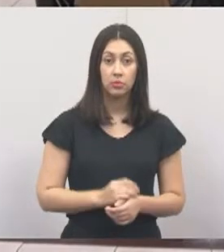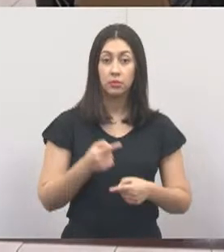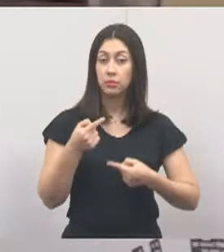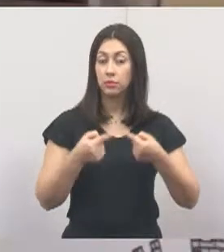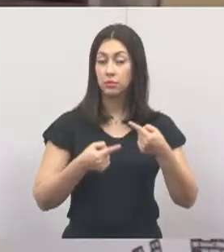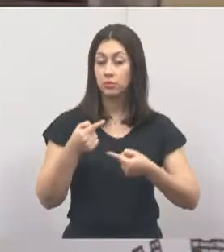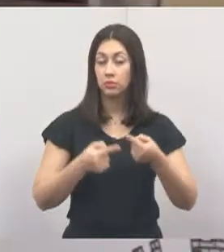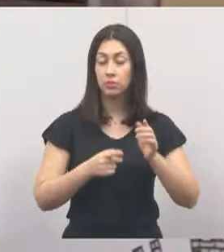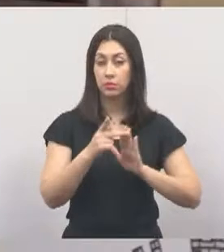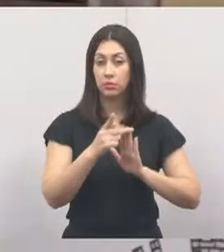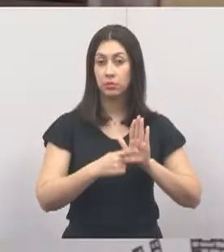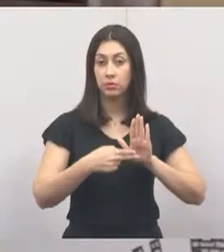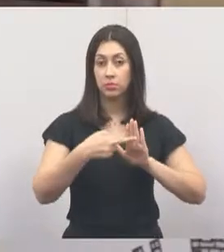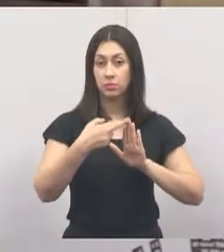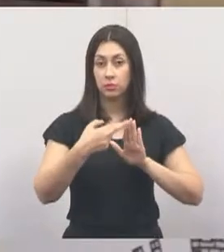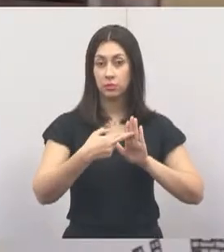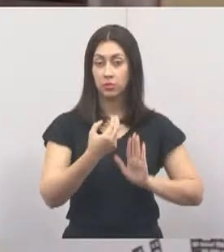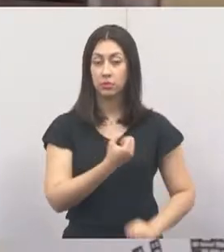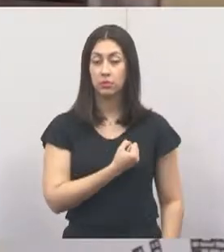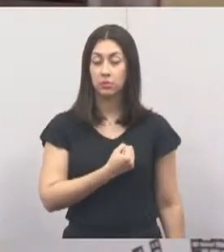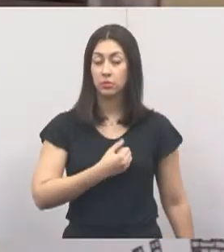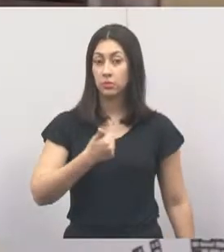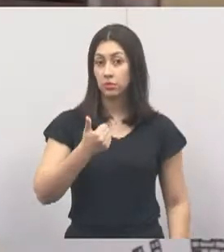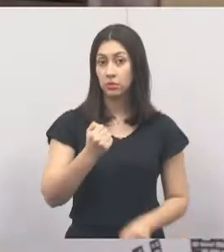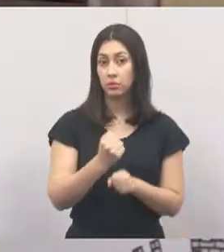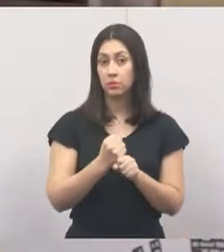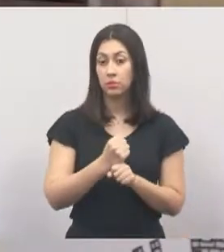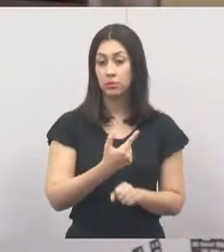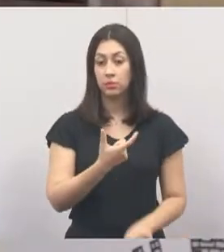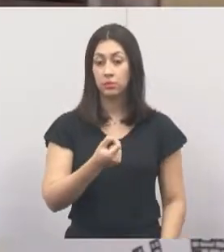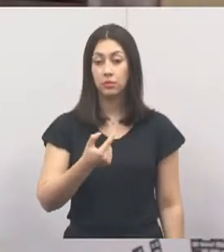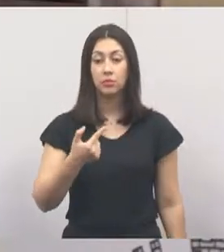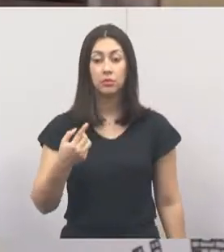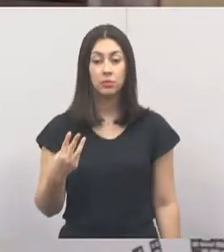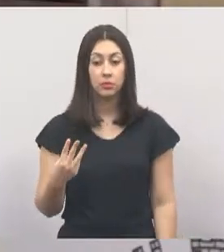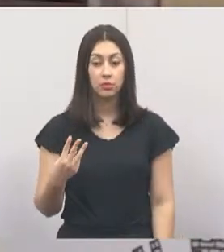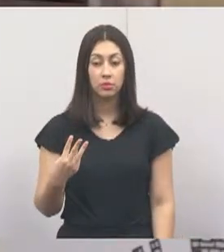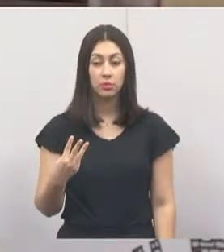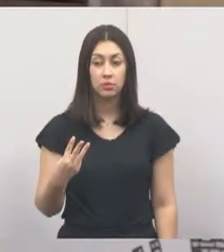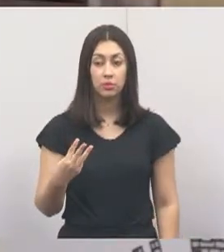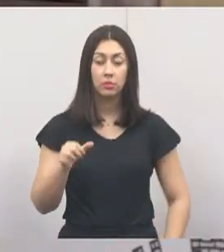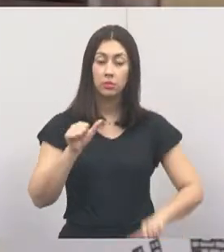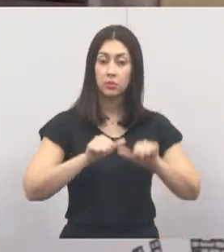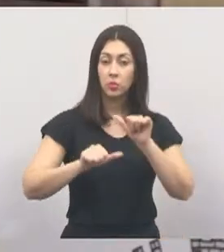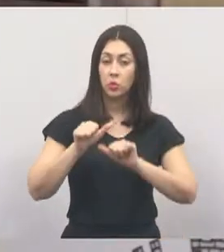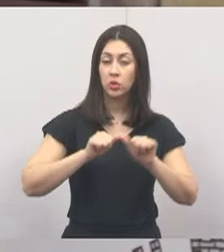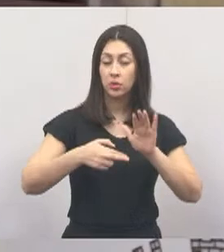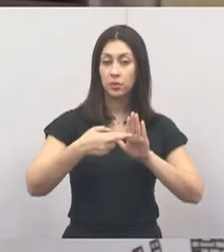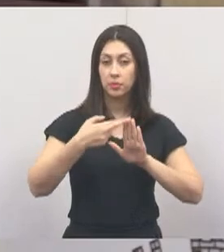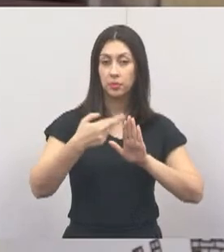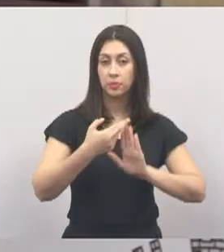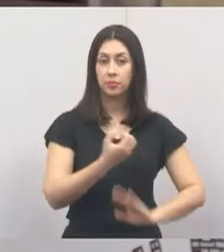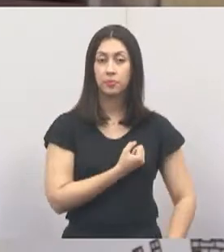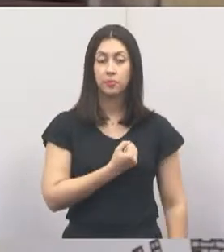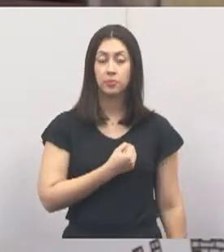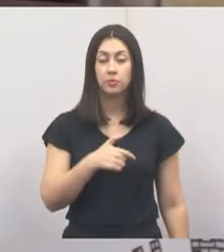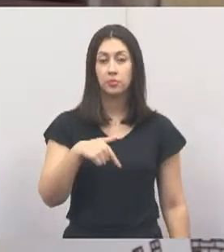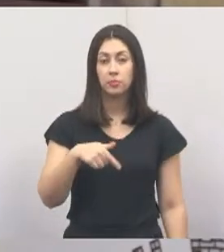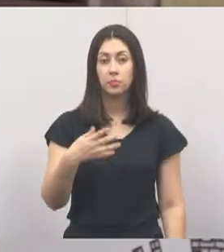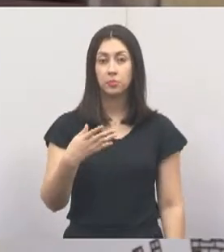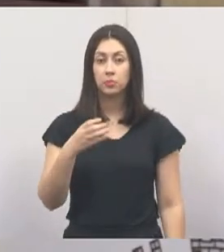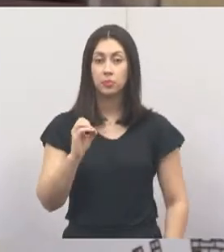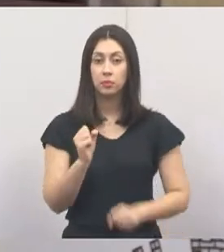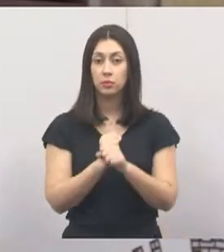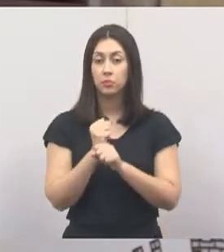Discussão única do projeto de resolução número 01/2023, altera a resolução número 740